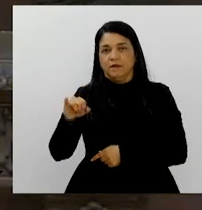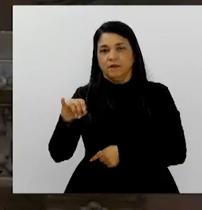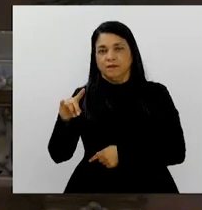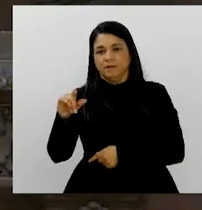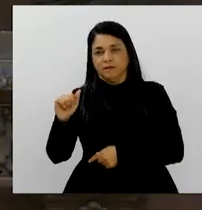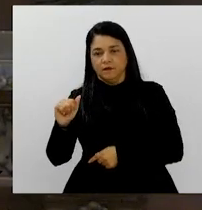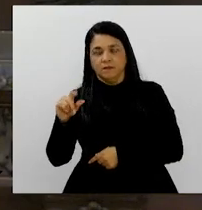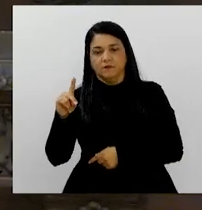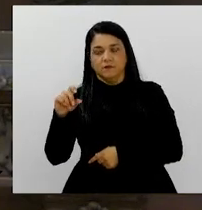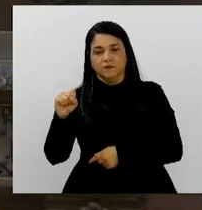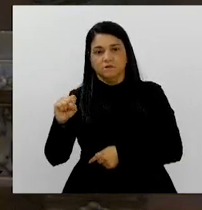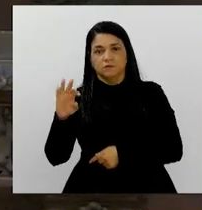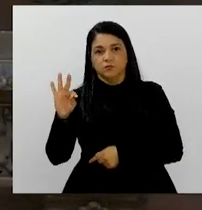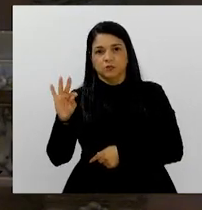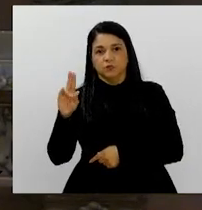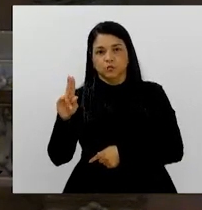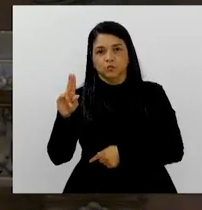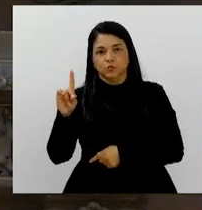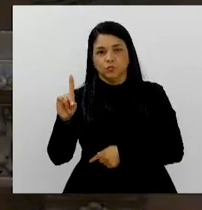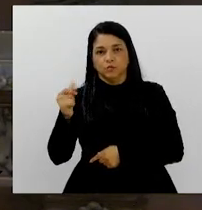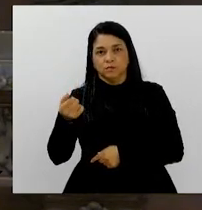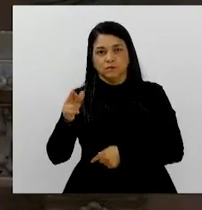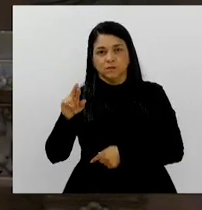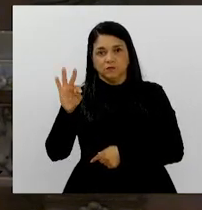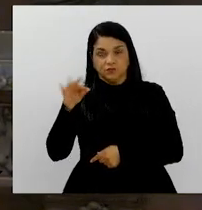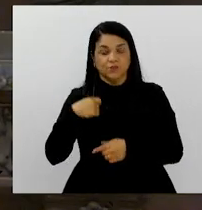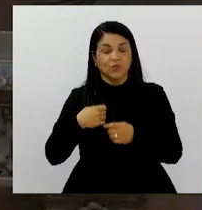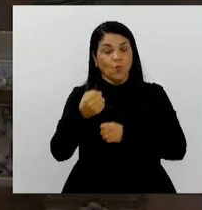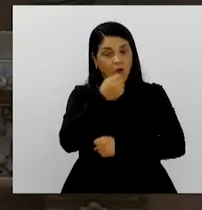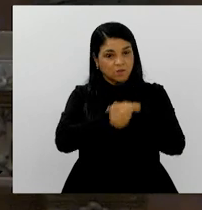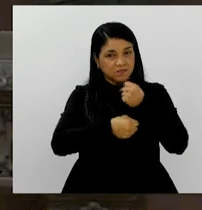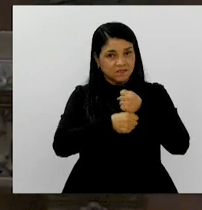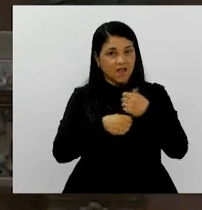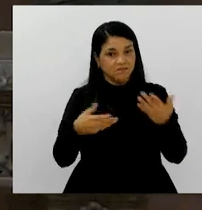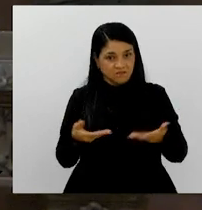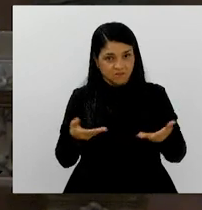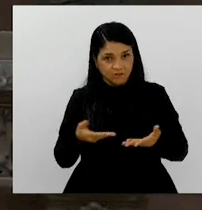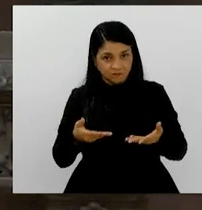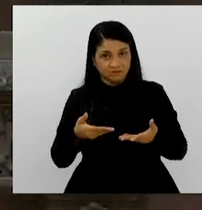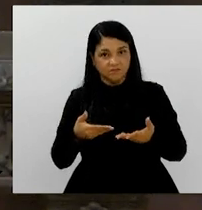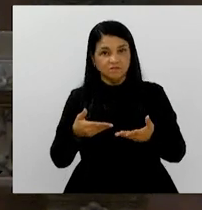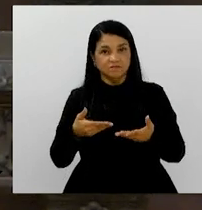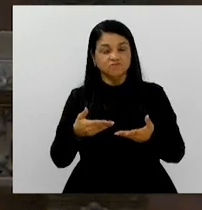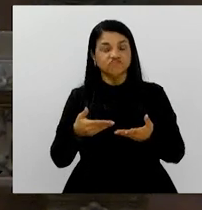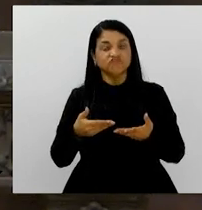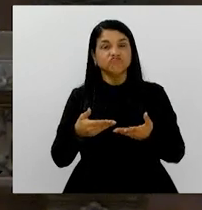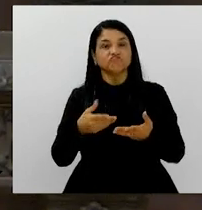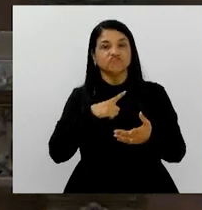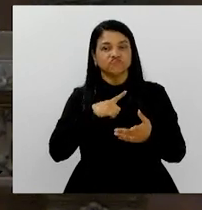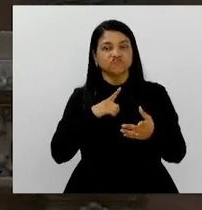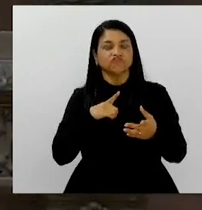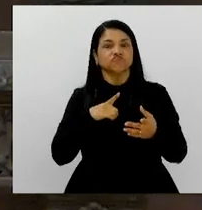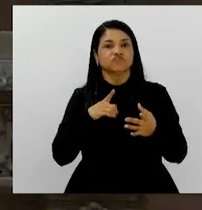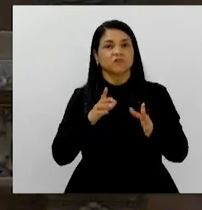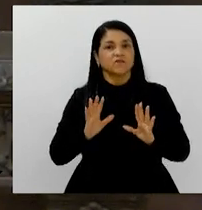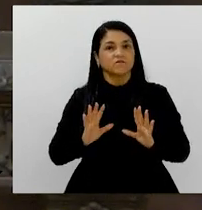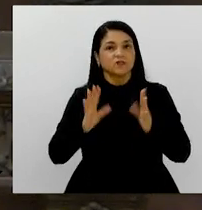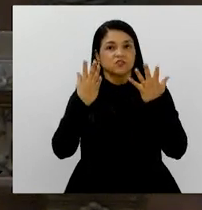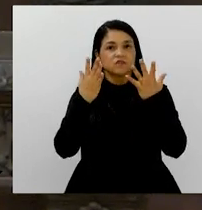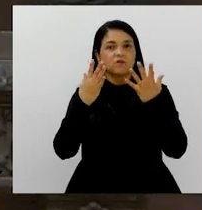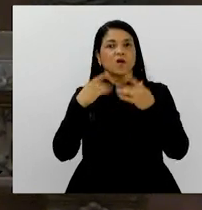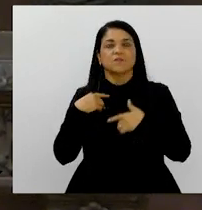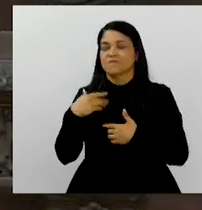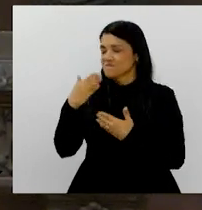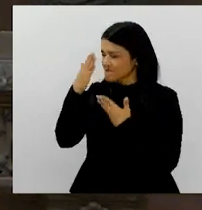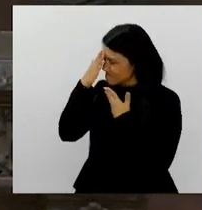para vocês que esse ano e no ano passado foram as maiores edições, minha querida presidenta da Funarte,